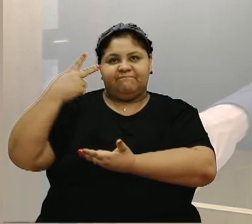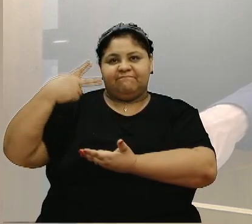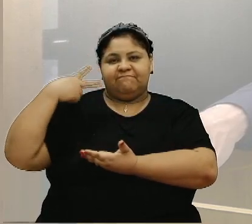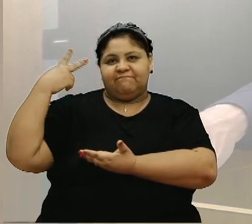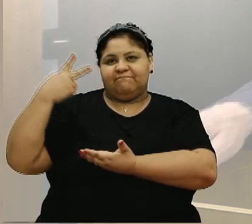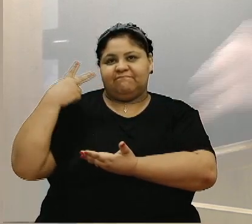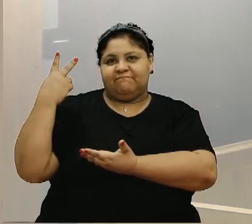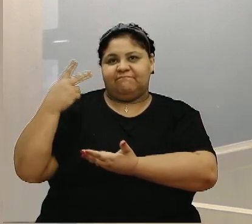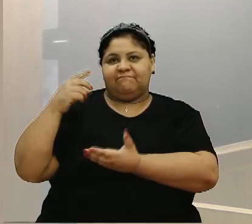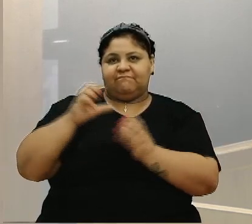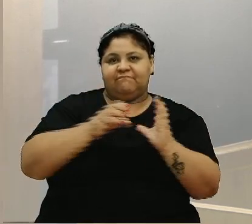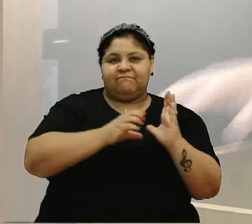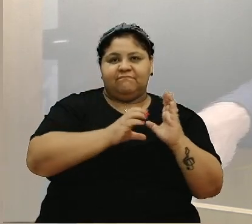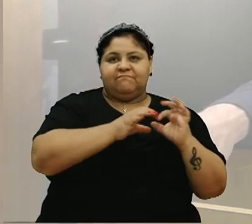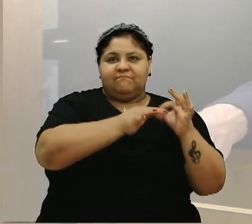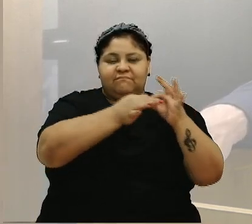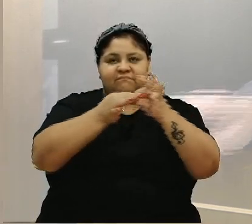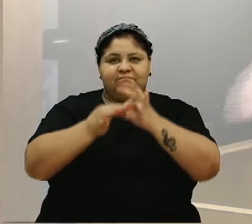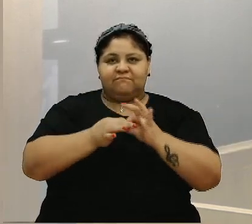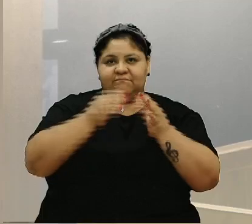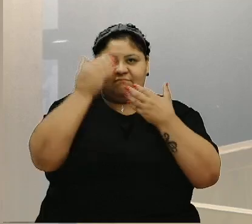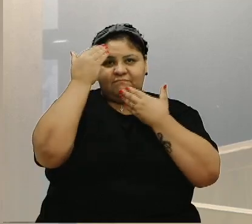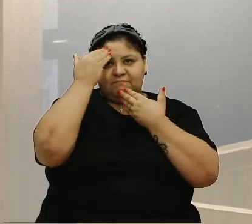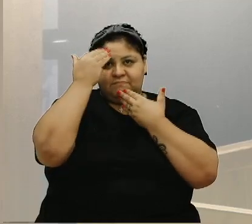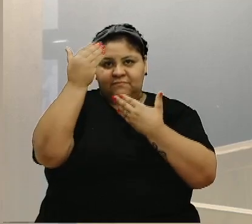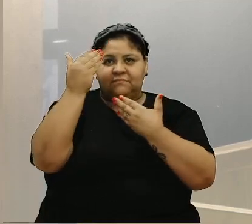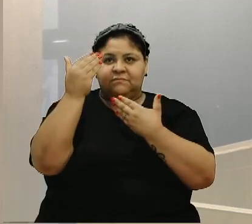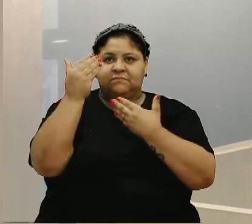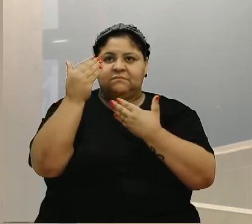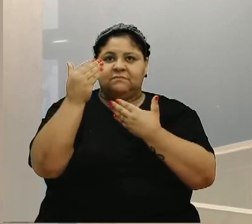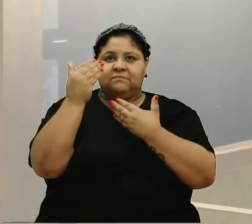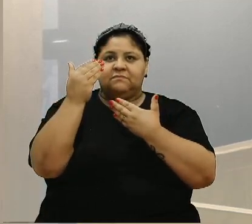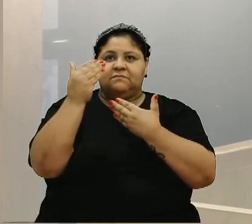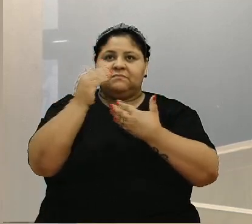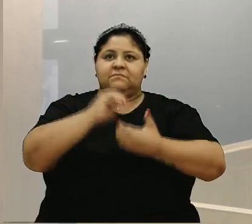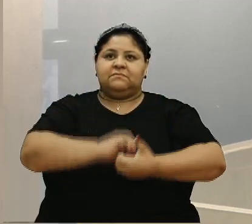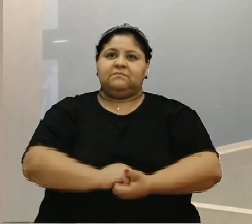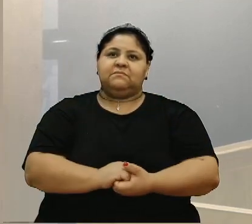também da nossa coligação, eu quero agradecer aos